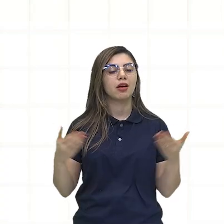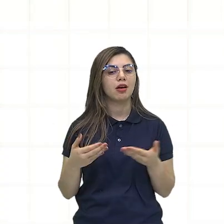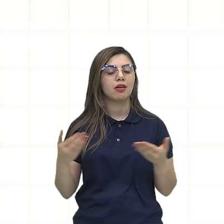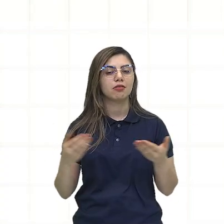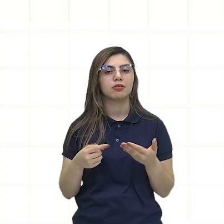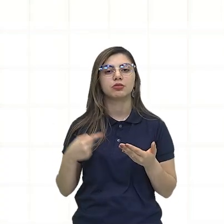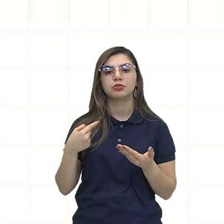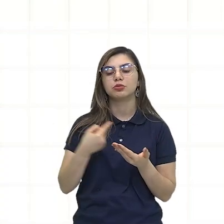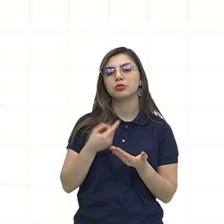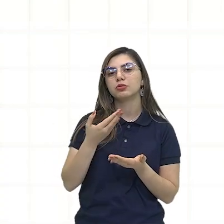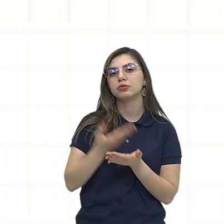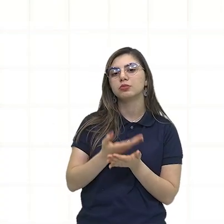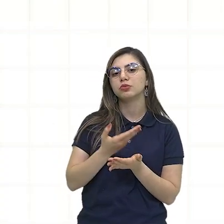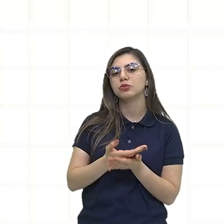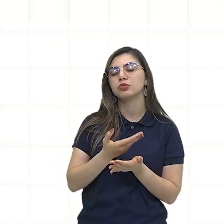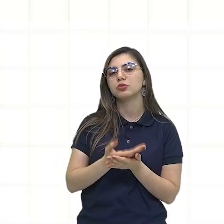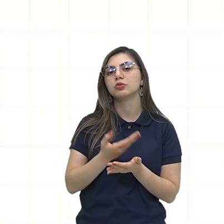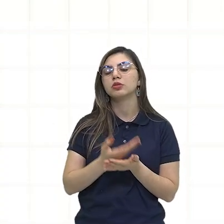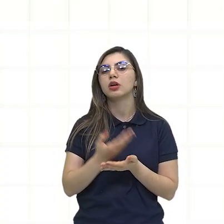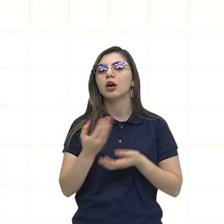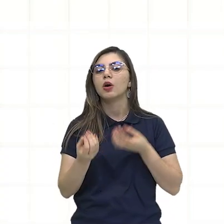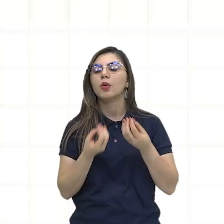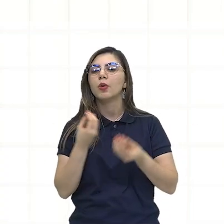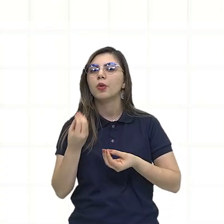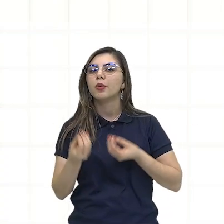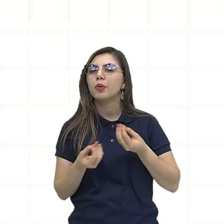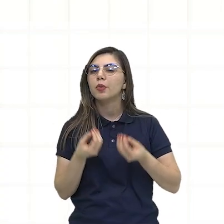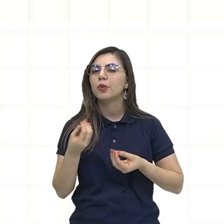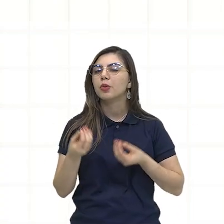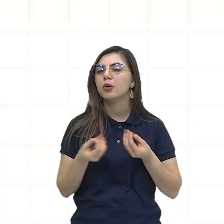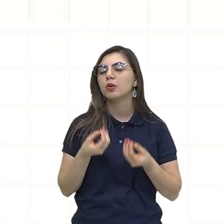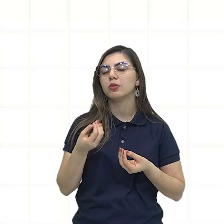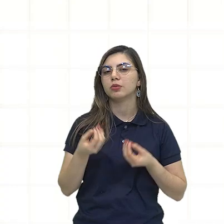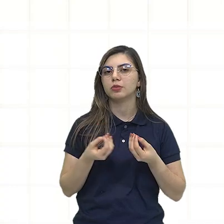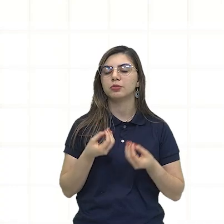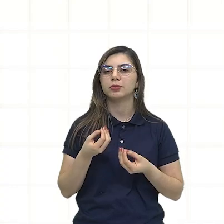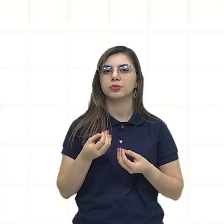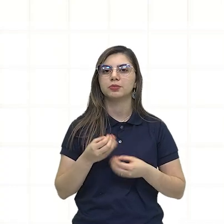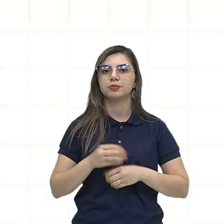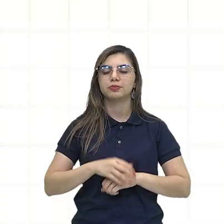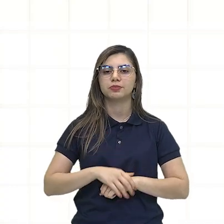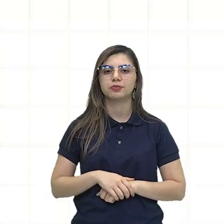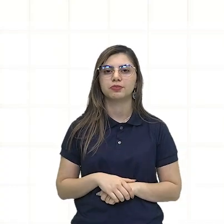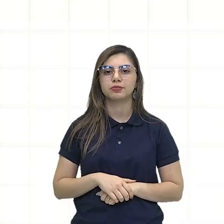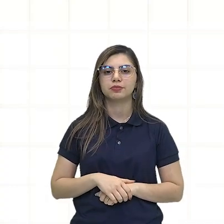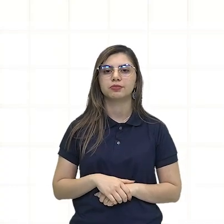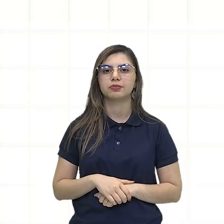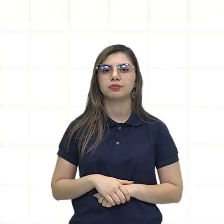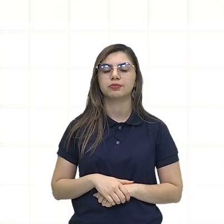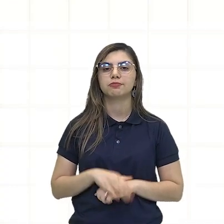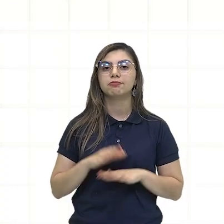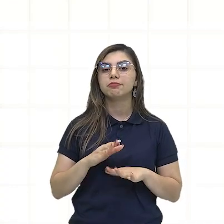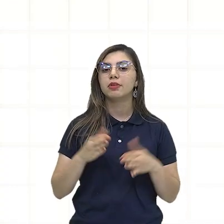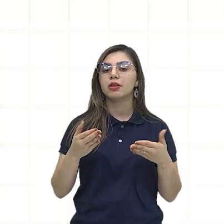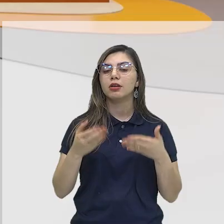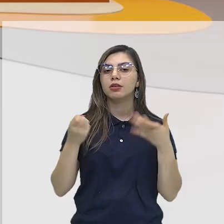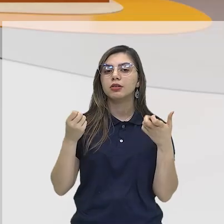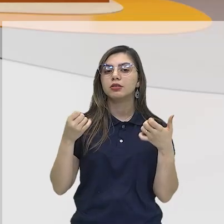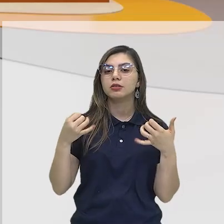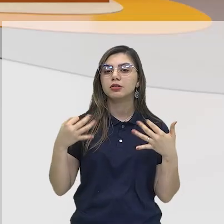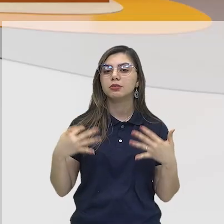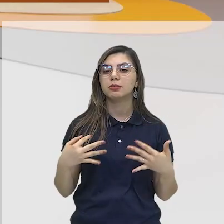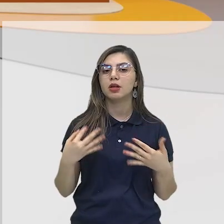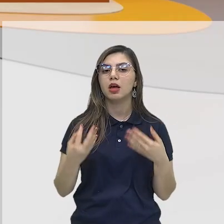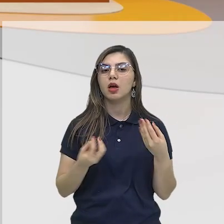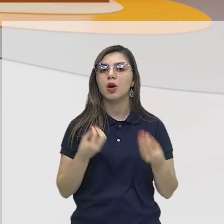compreender um pouco mais sobre essa parte, falando sobre a pesca a